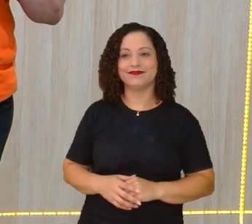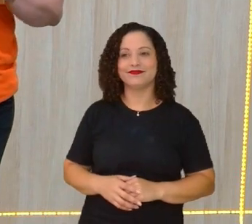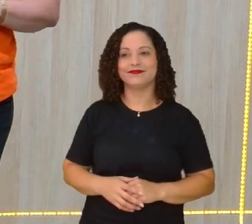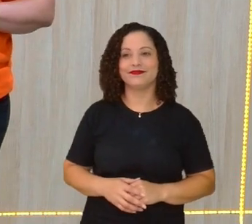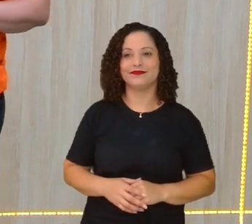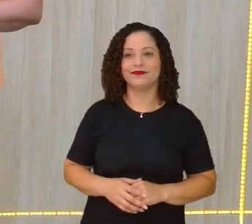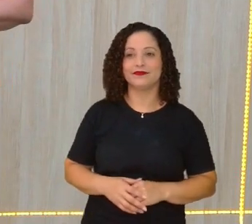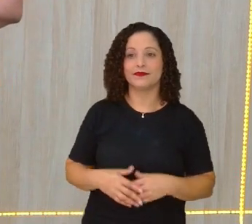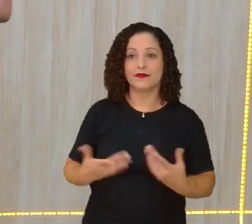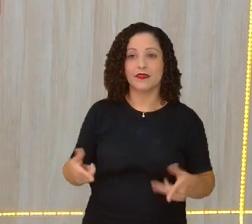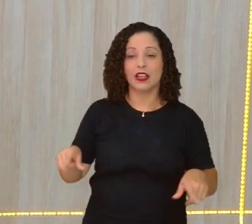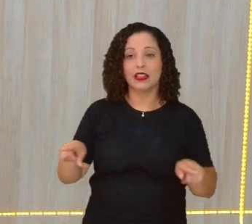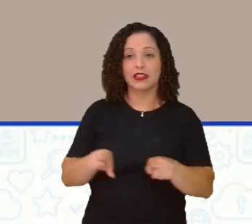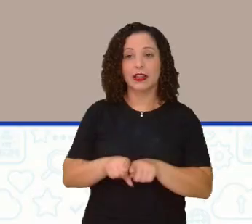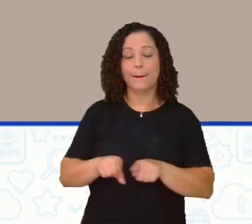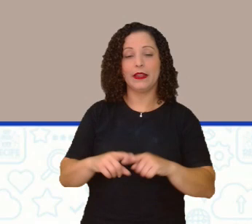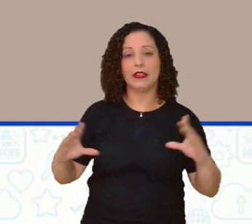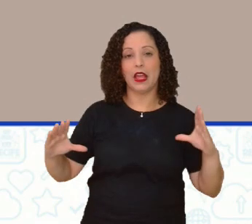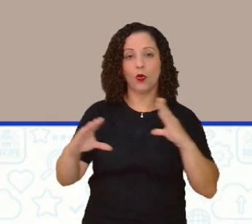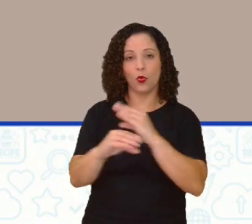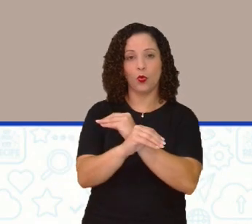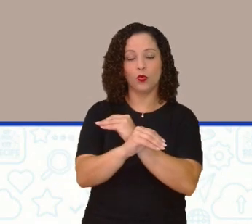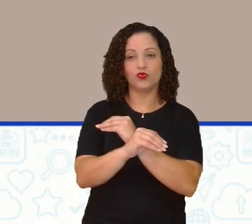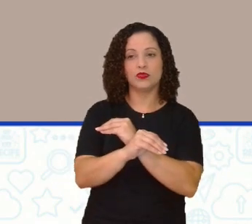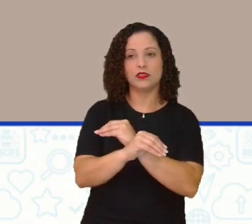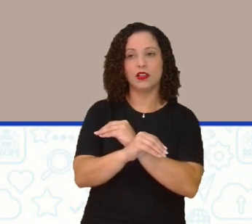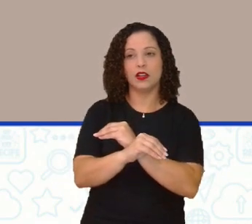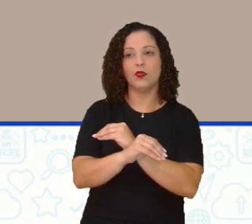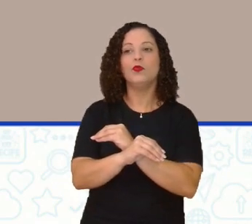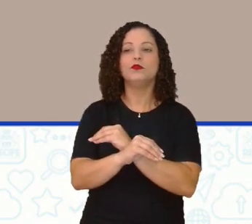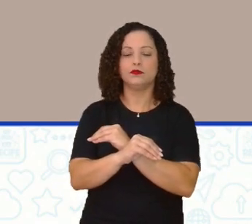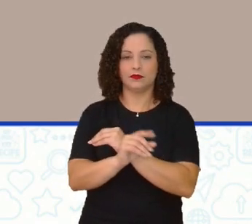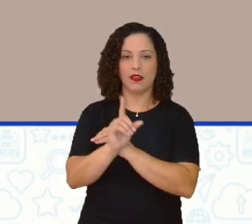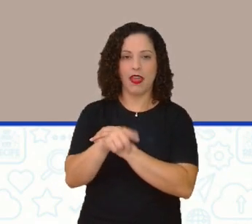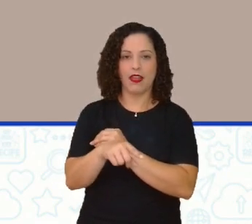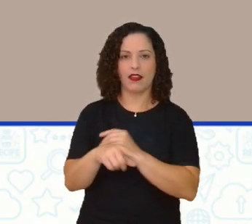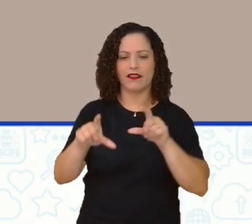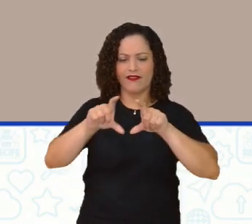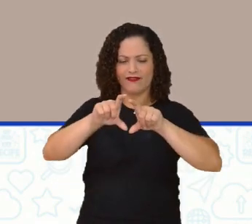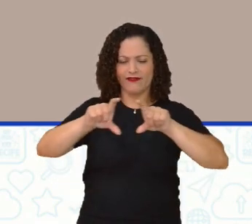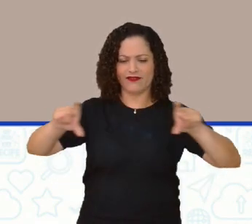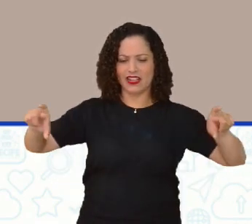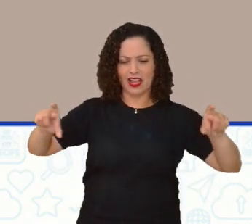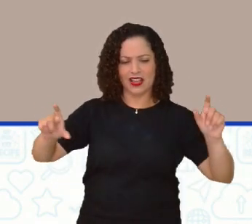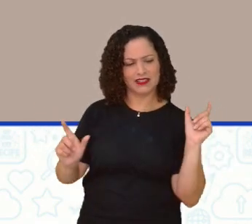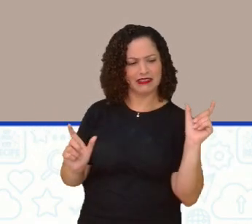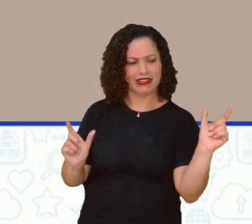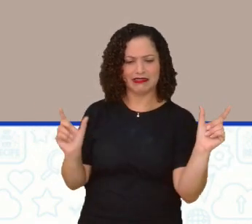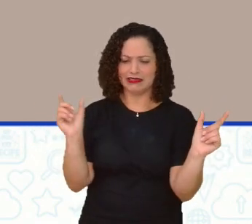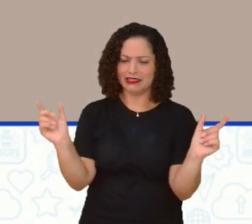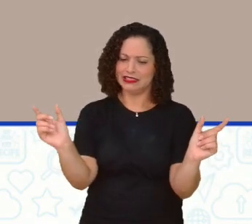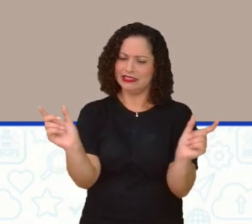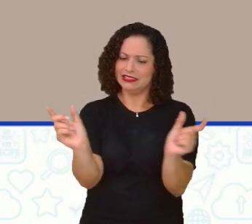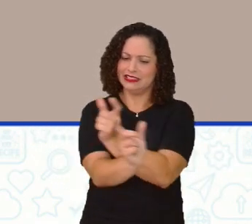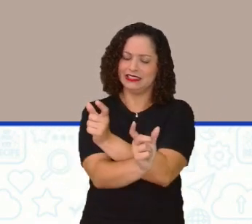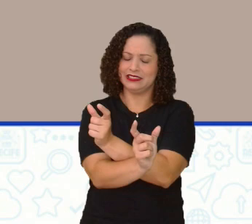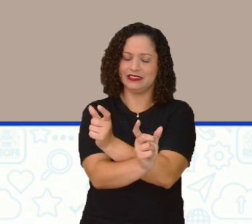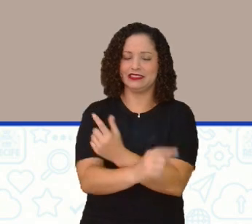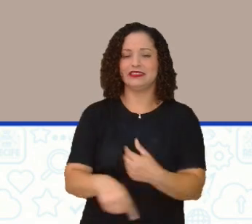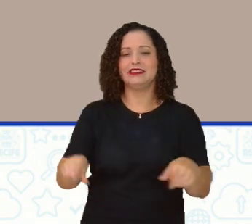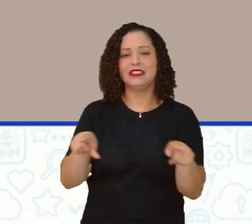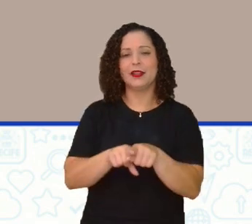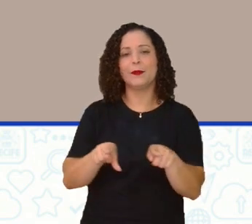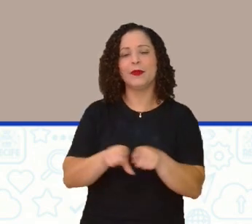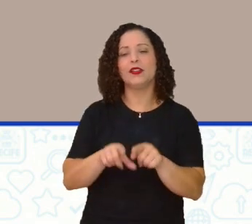as conjunções coordenativas deslocadas para o meio da oração, não é? Olha aí novamente outra situação